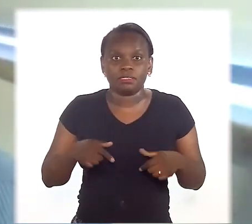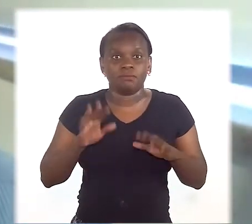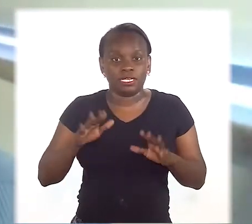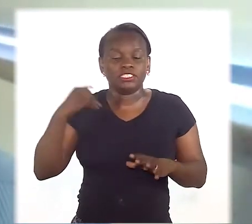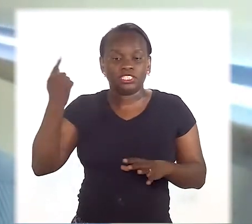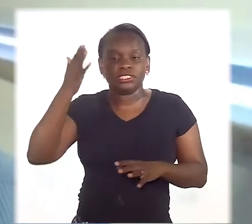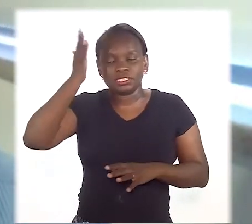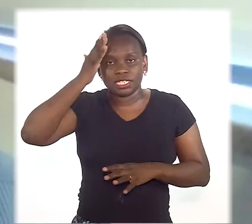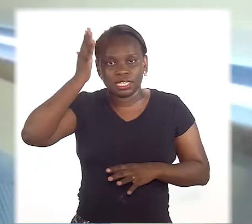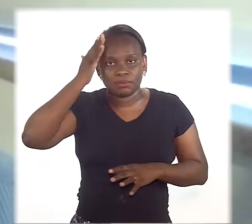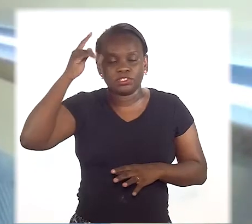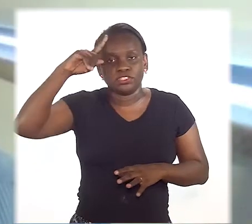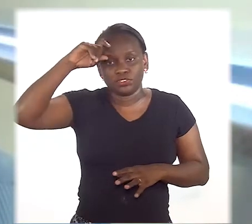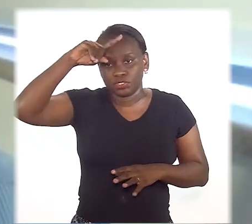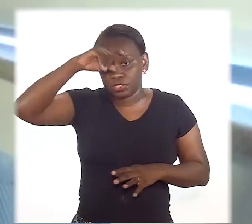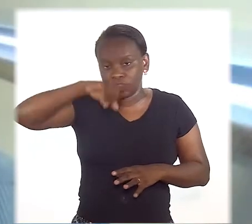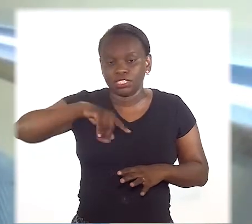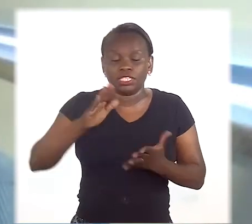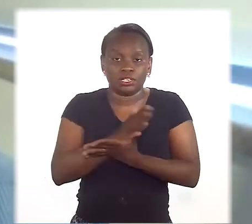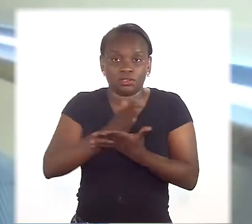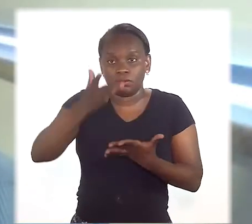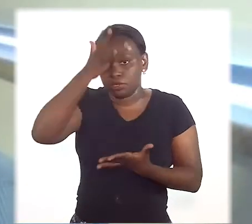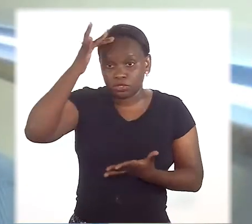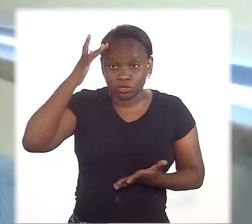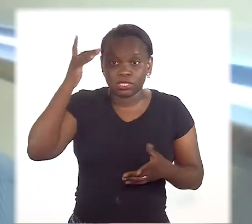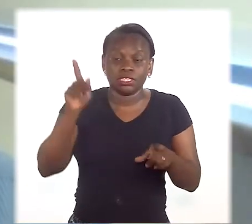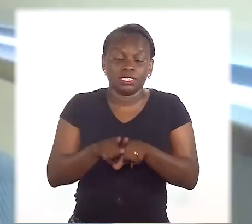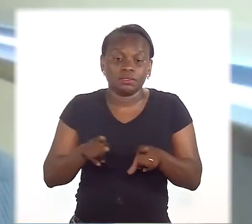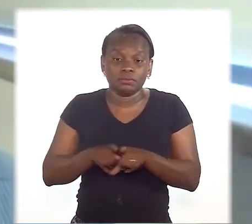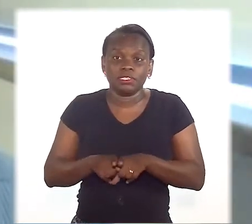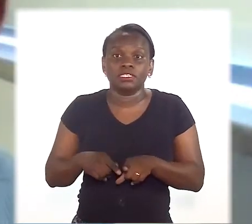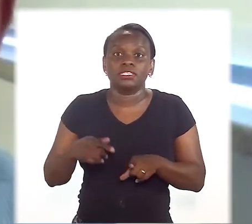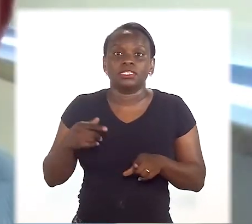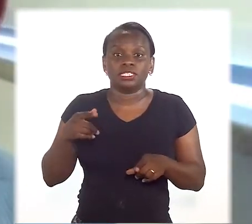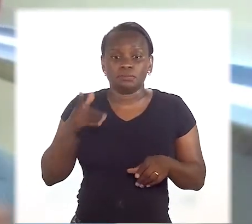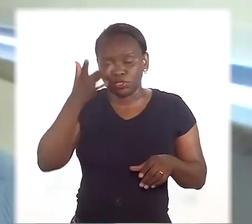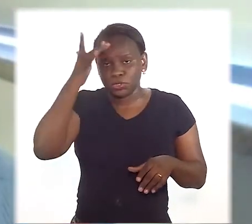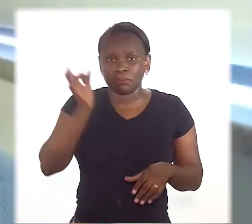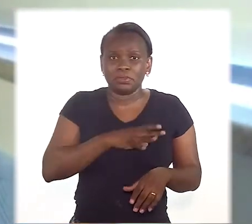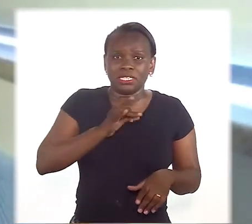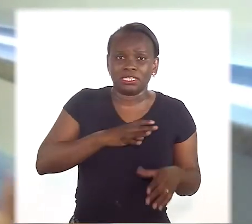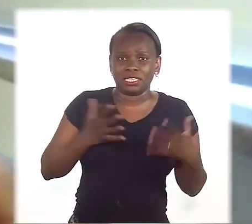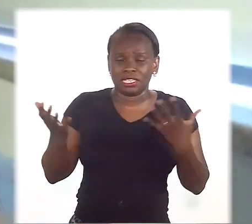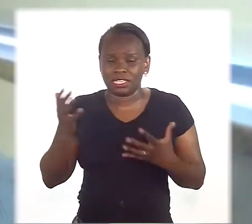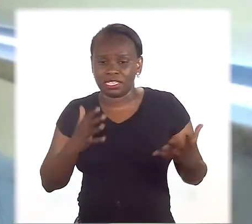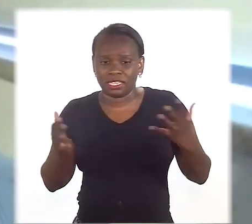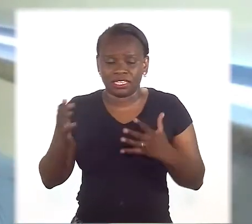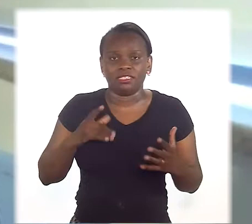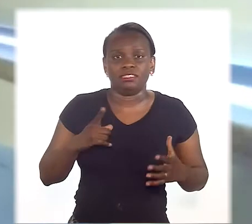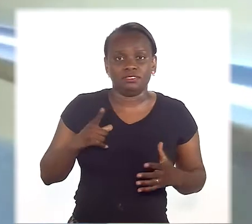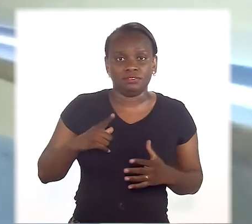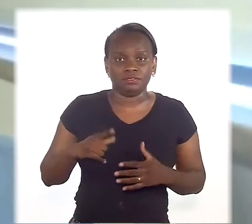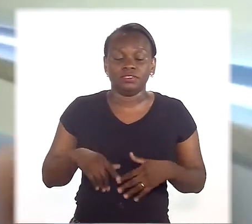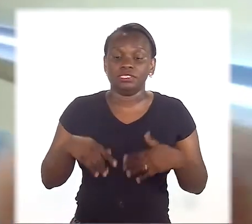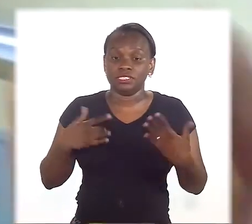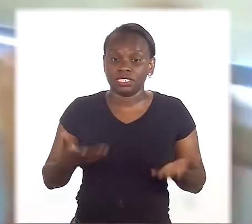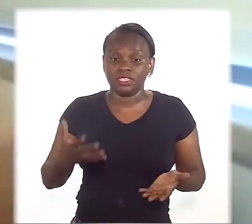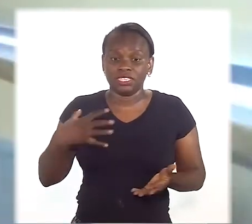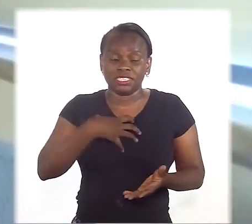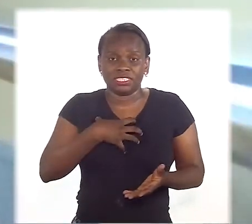nós reconhecermos essa dificuldade em algumas pessoas, e o medo e a insegurança que advém disso tudo. Então,